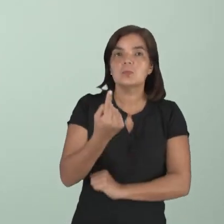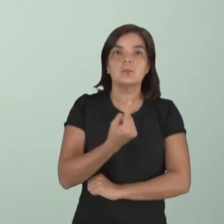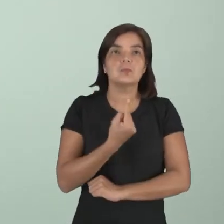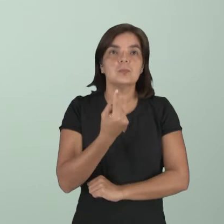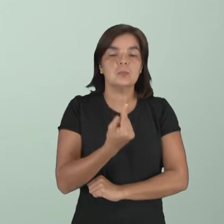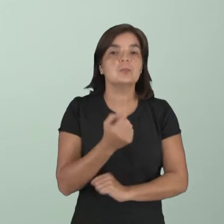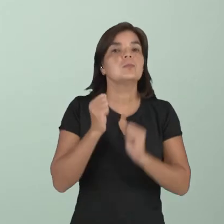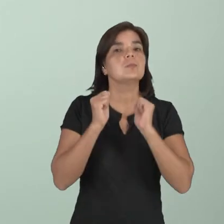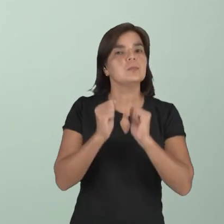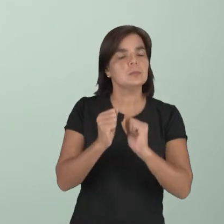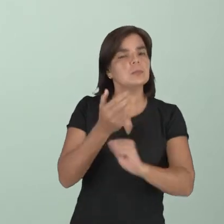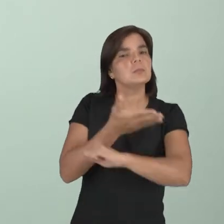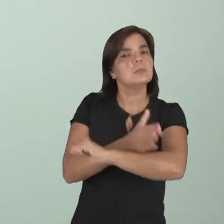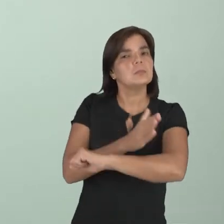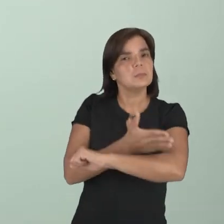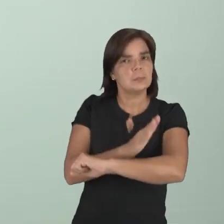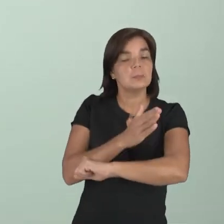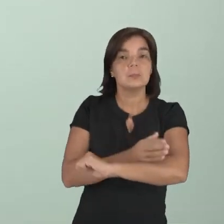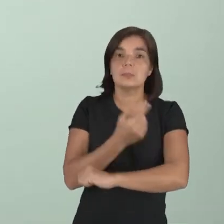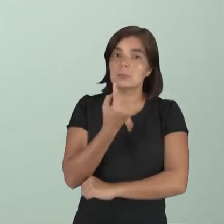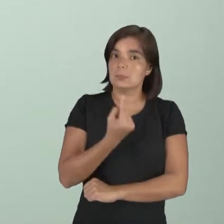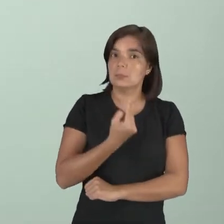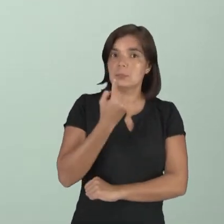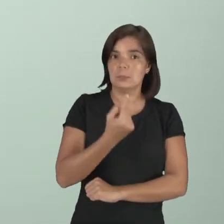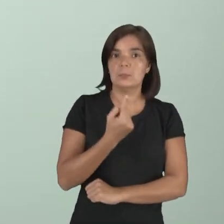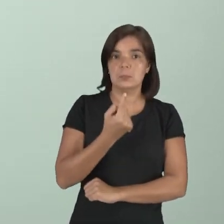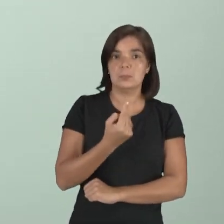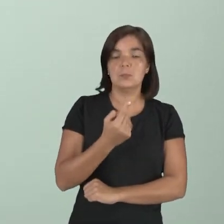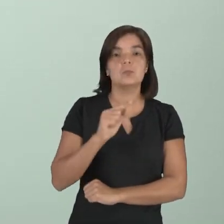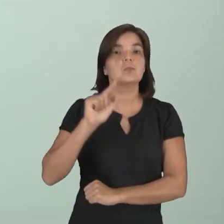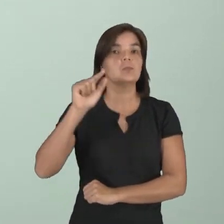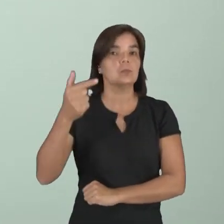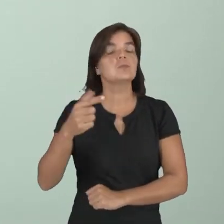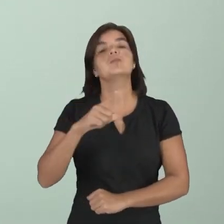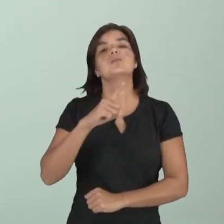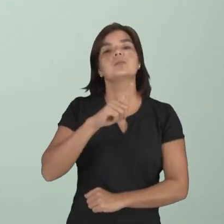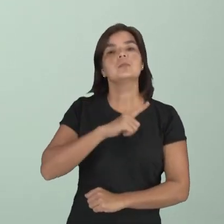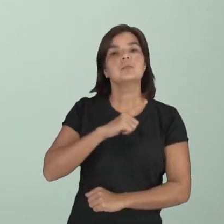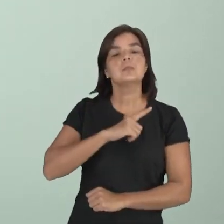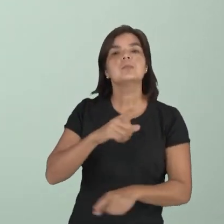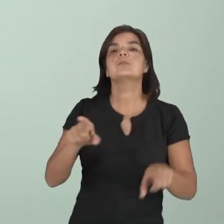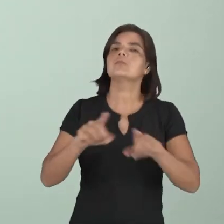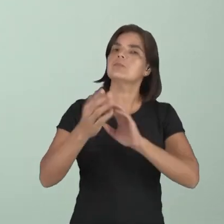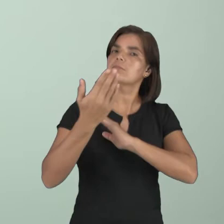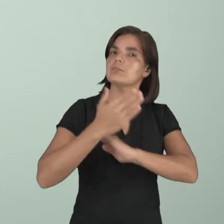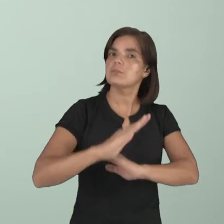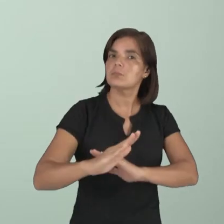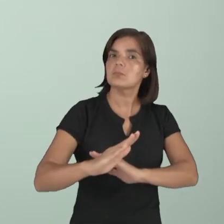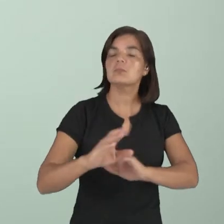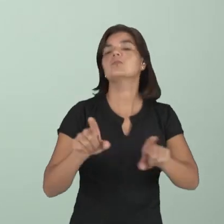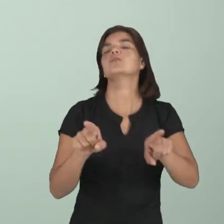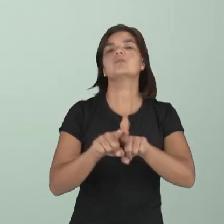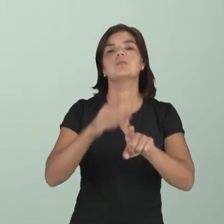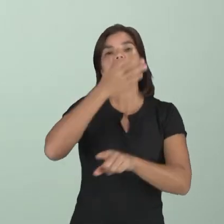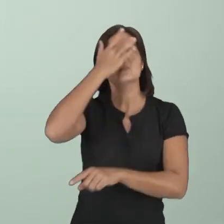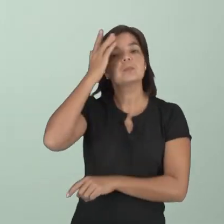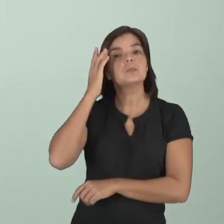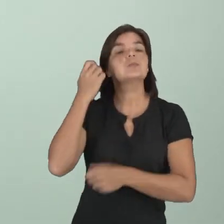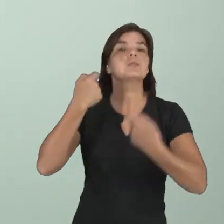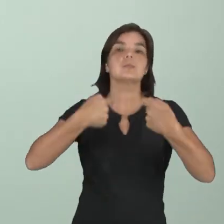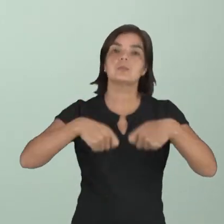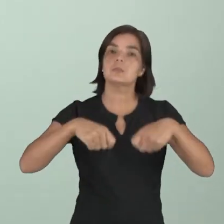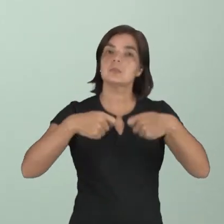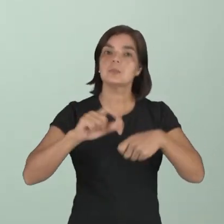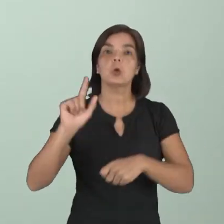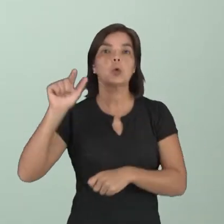individual, ele pode ser praticado individualmente contra um oponente, que é o caso das lutas, onde o atleta vai